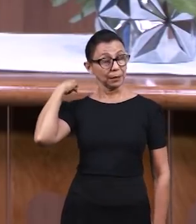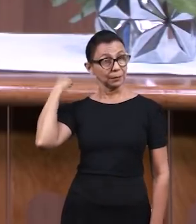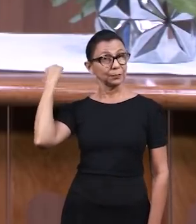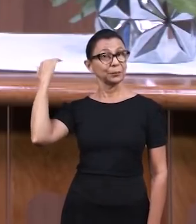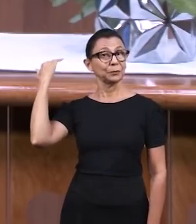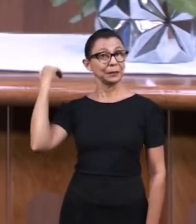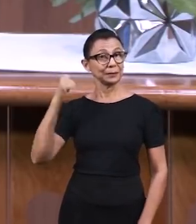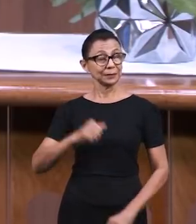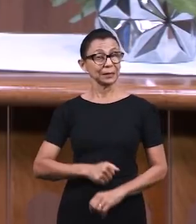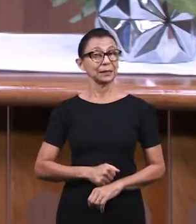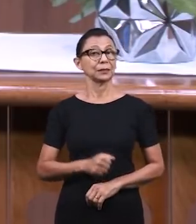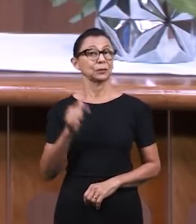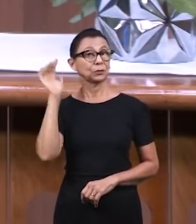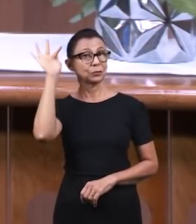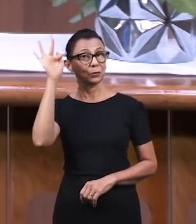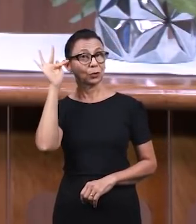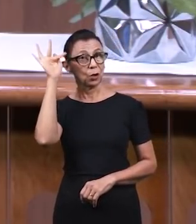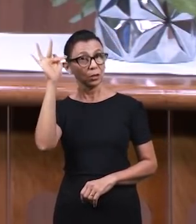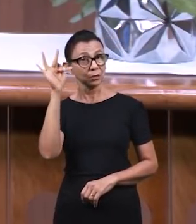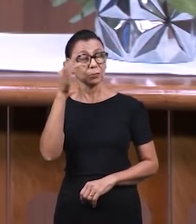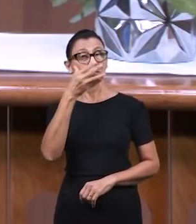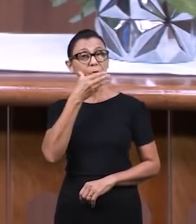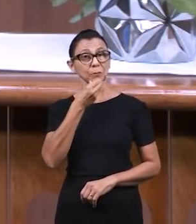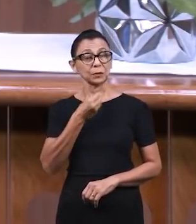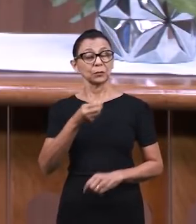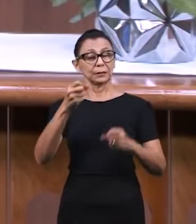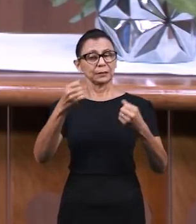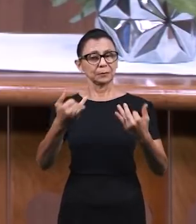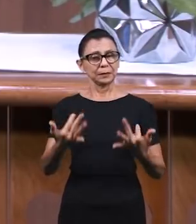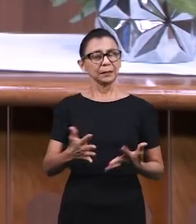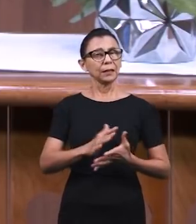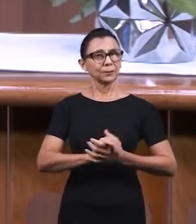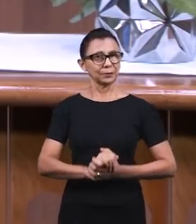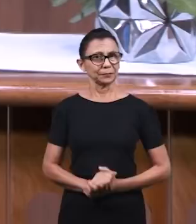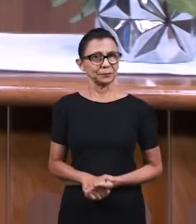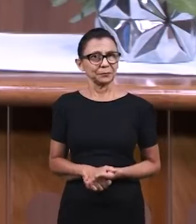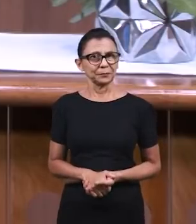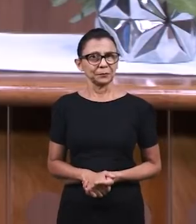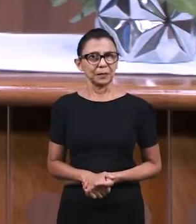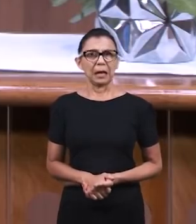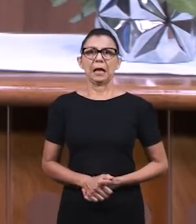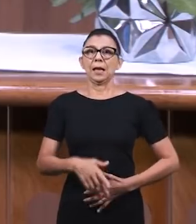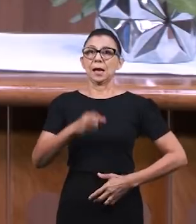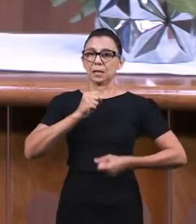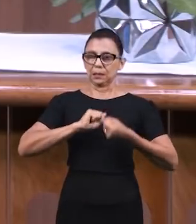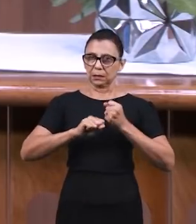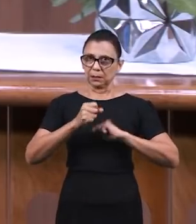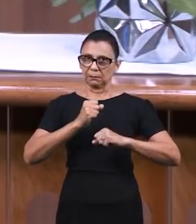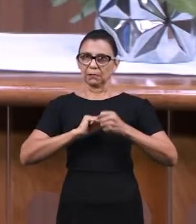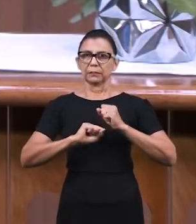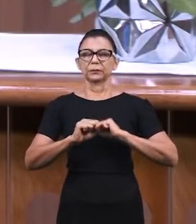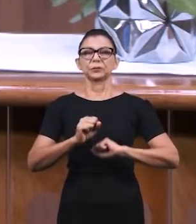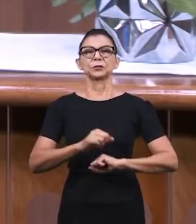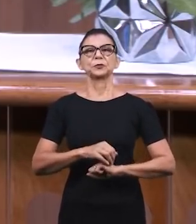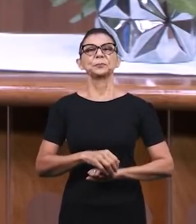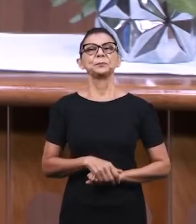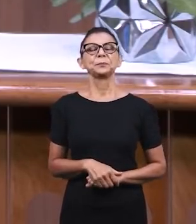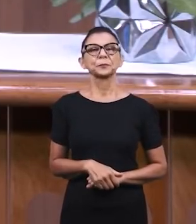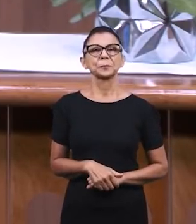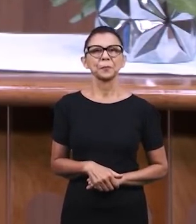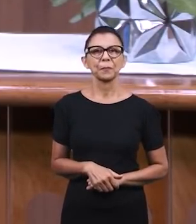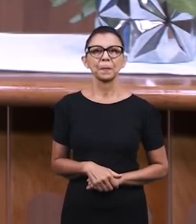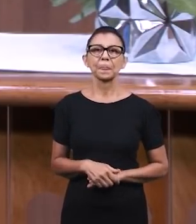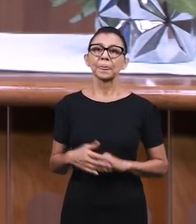se explica, que não tem como explicar. Então, surgiu essa palavra ansiedade. Quando Jesus coloca isso